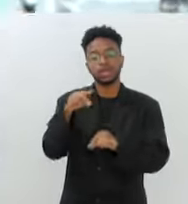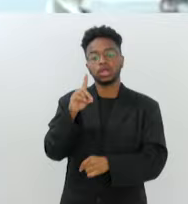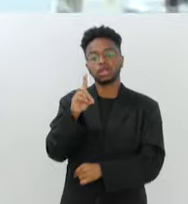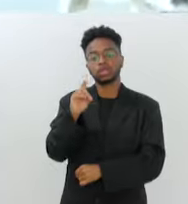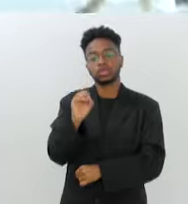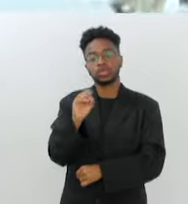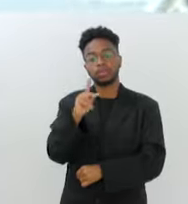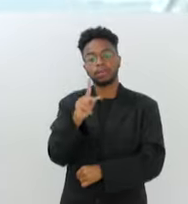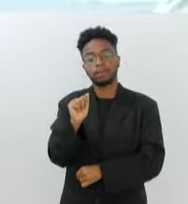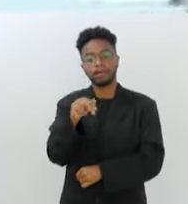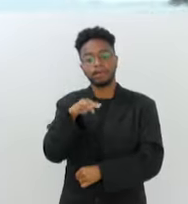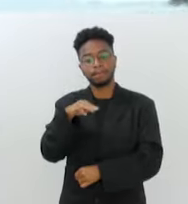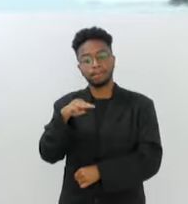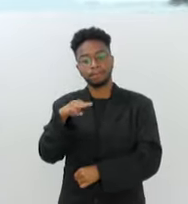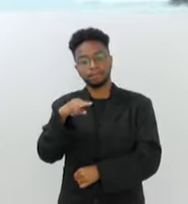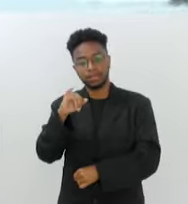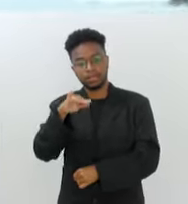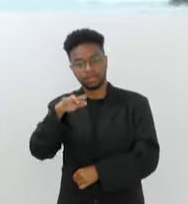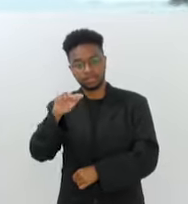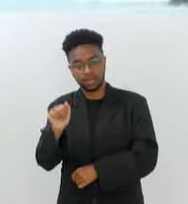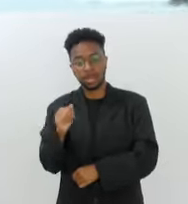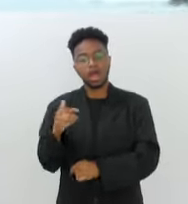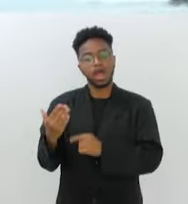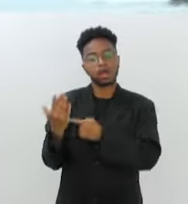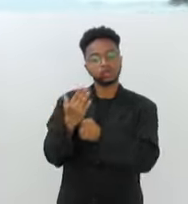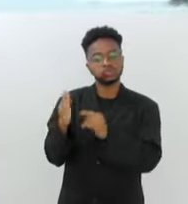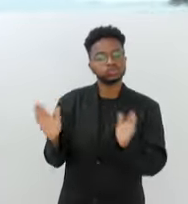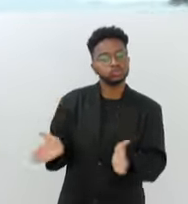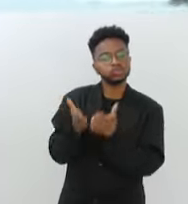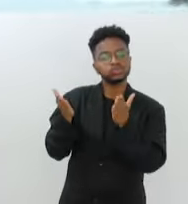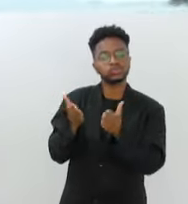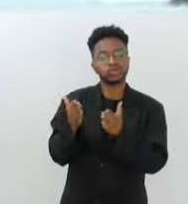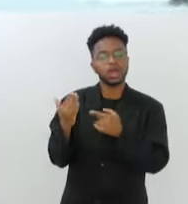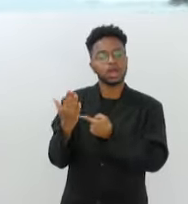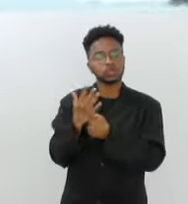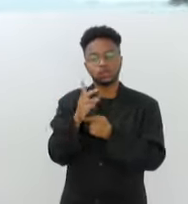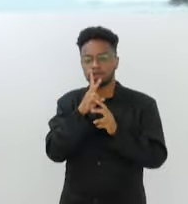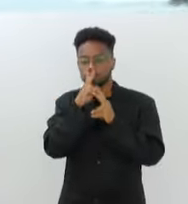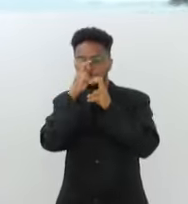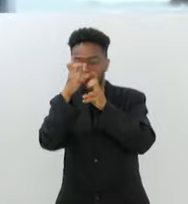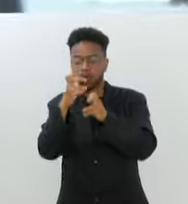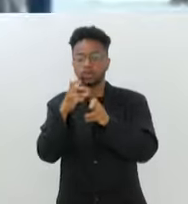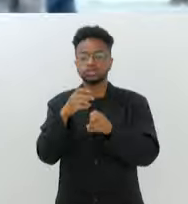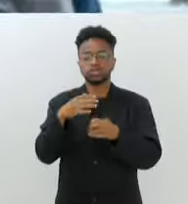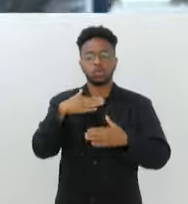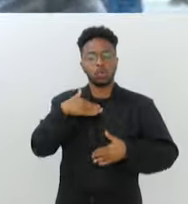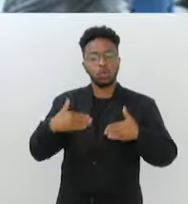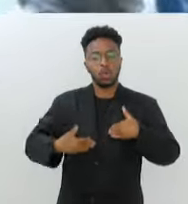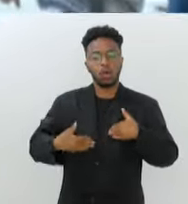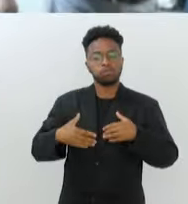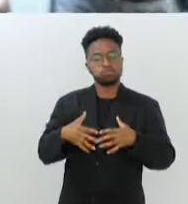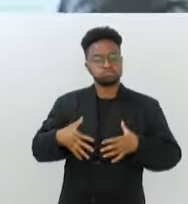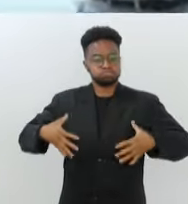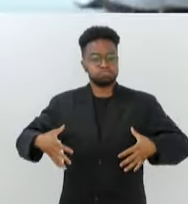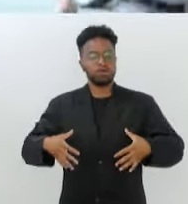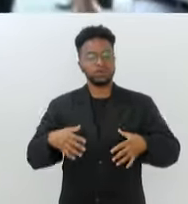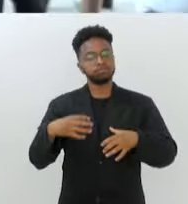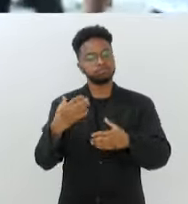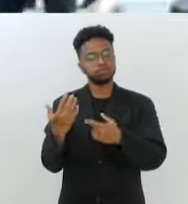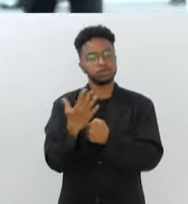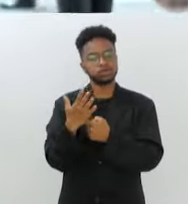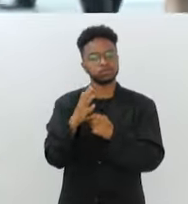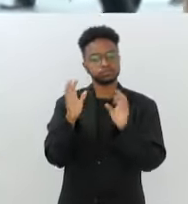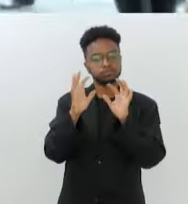que ajuda a gente a ficar motivado, ajuda a gente a ficar forte, os músculos crescem, ajuda a gente a ficar feliz. Então, o hormônio